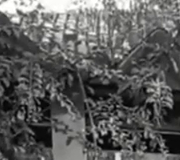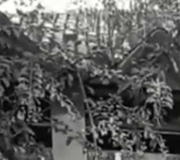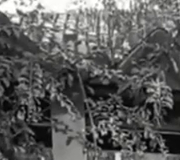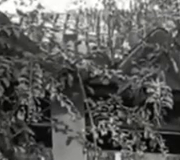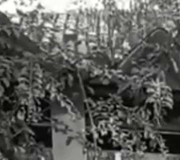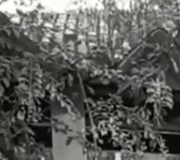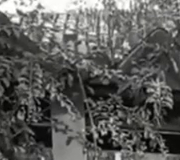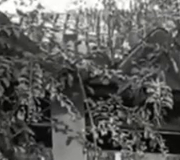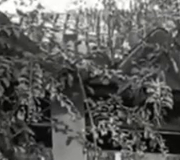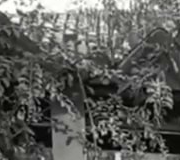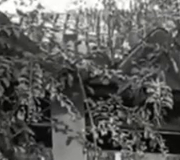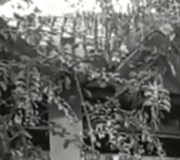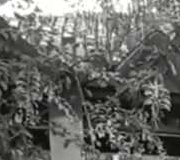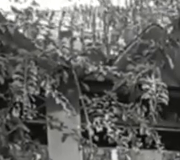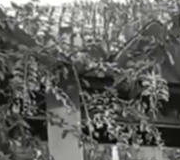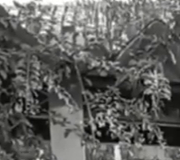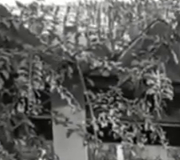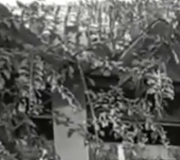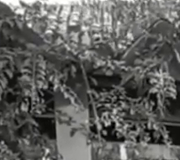Gracias a la